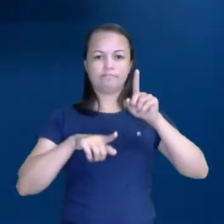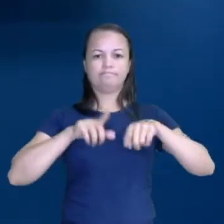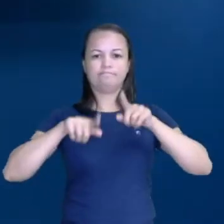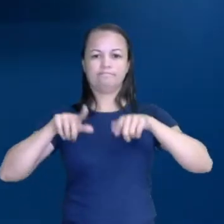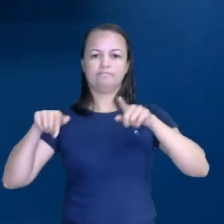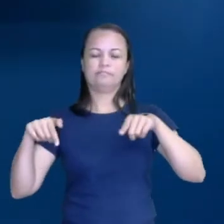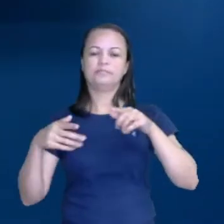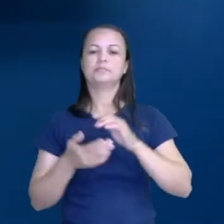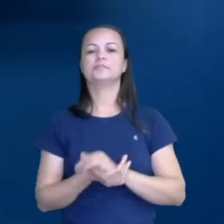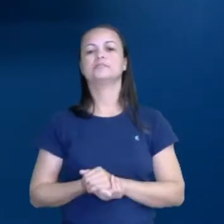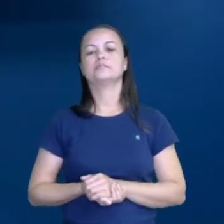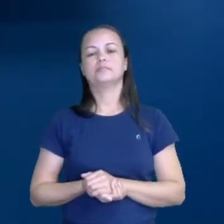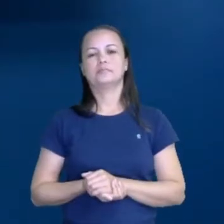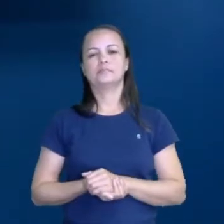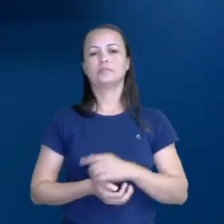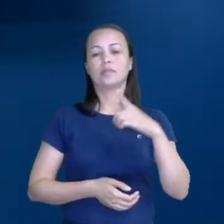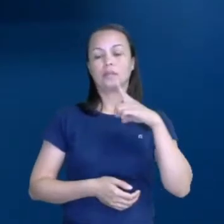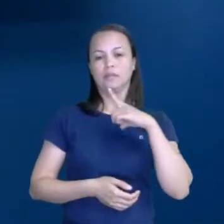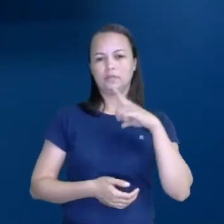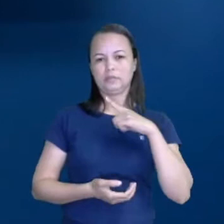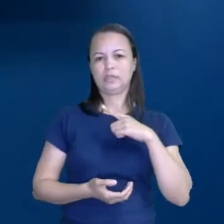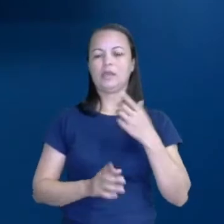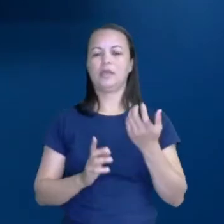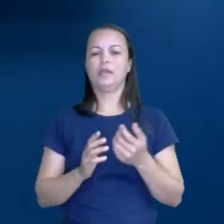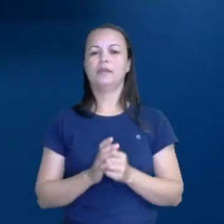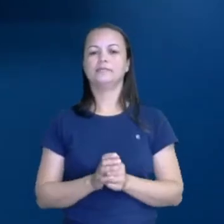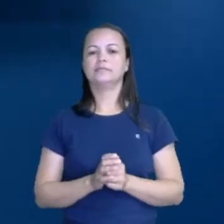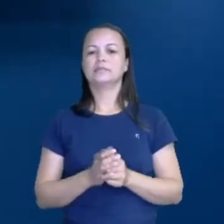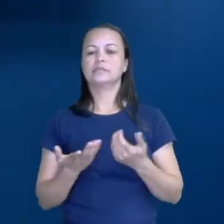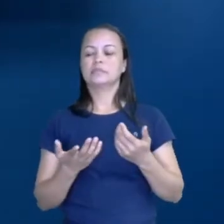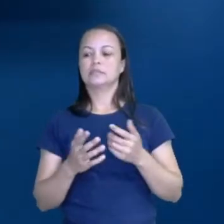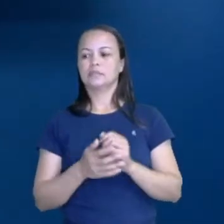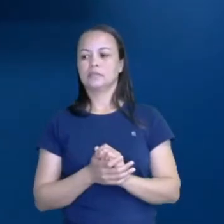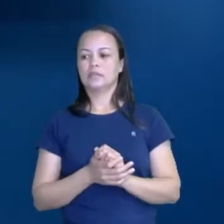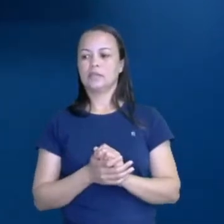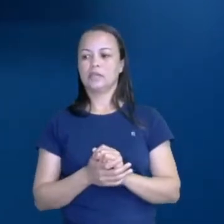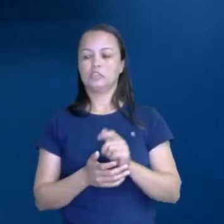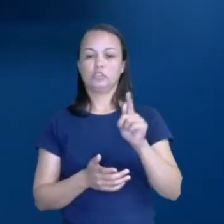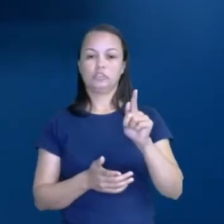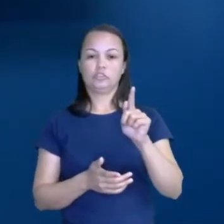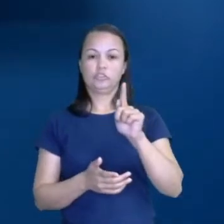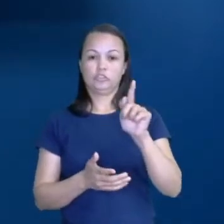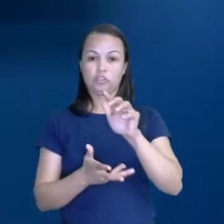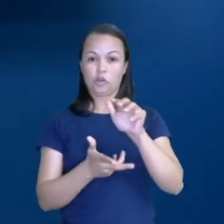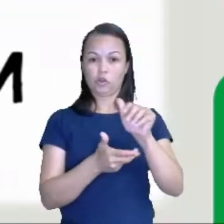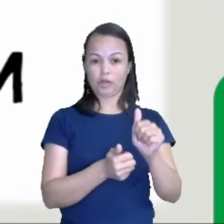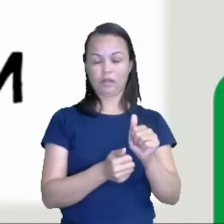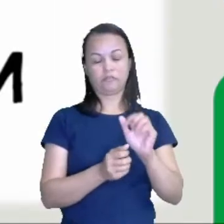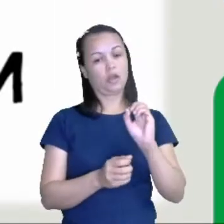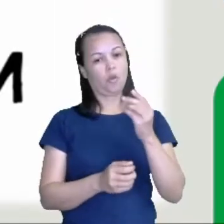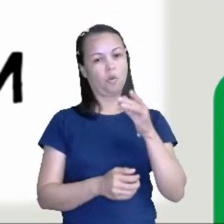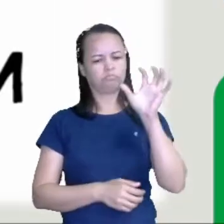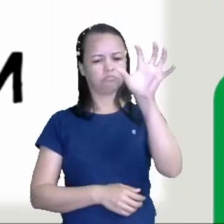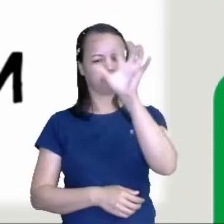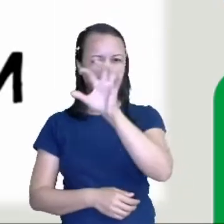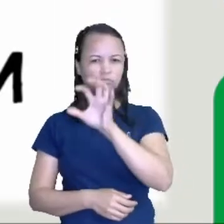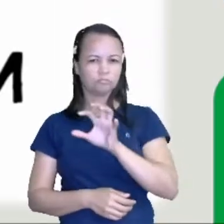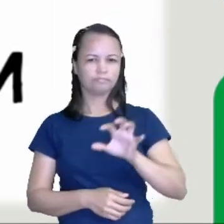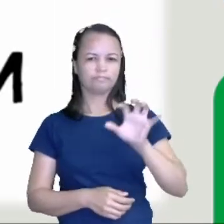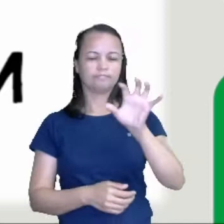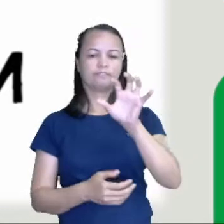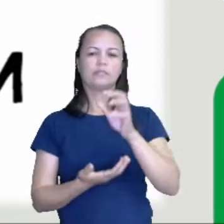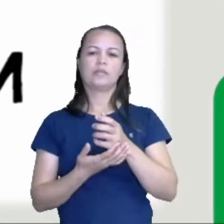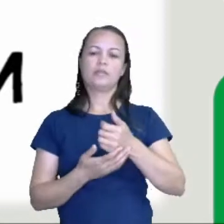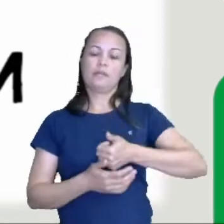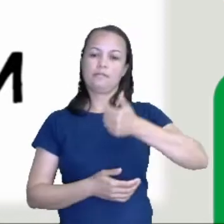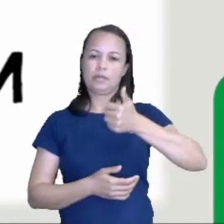variação. Vamos ter gráfica ou geográfica, ou regional, que é a